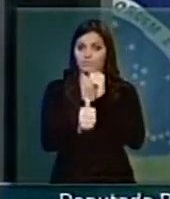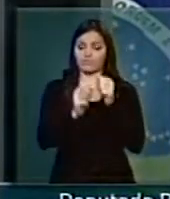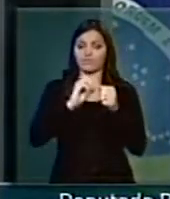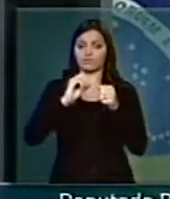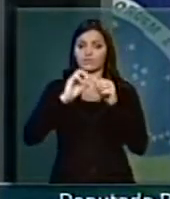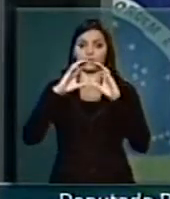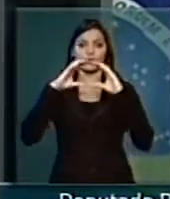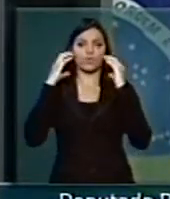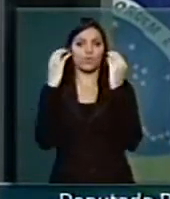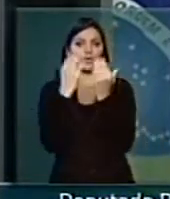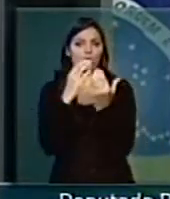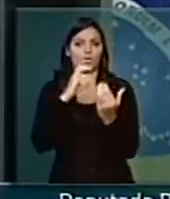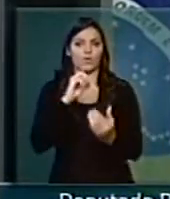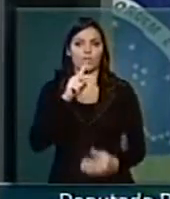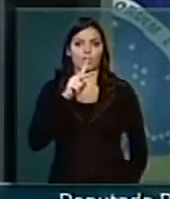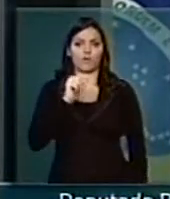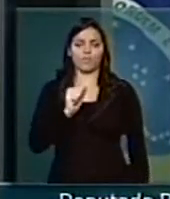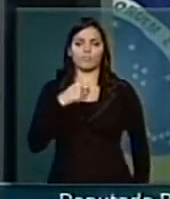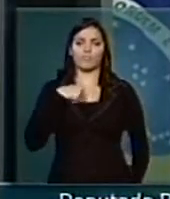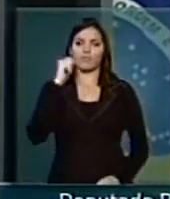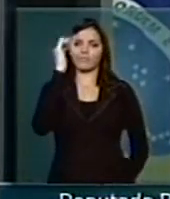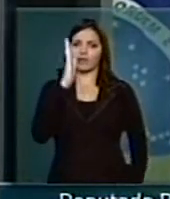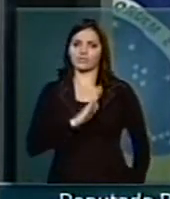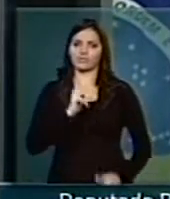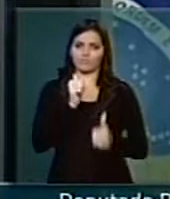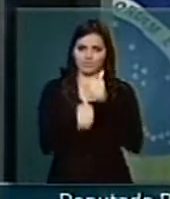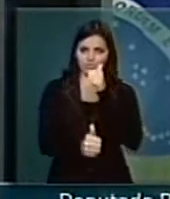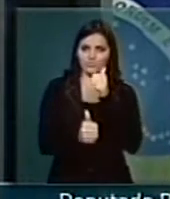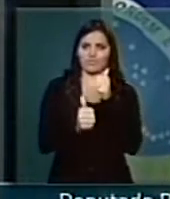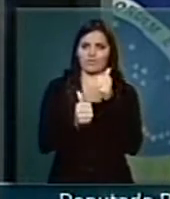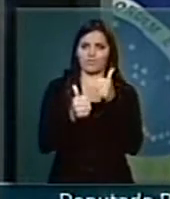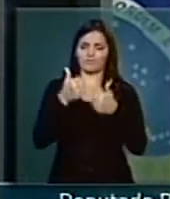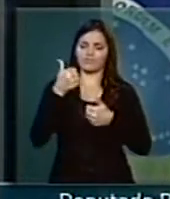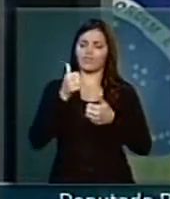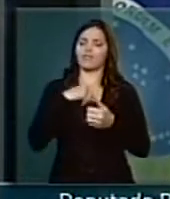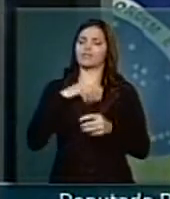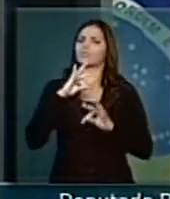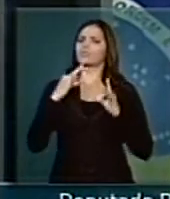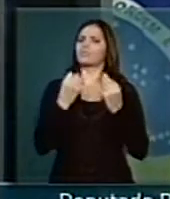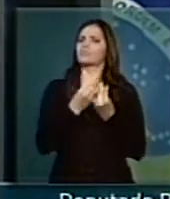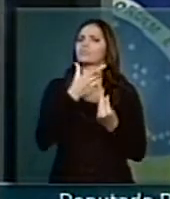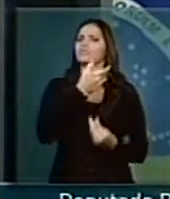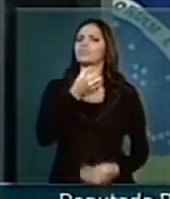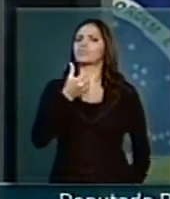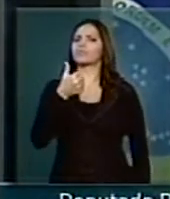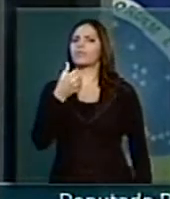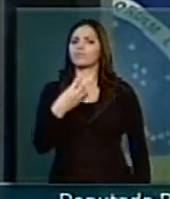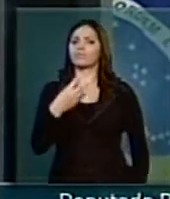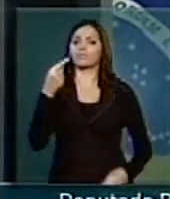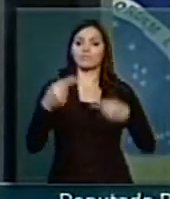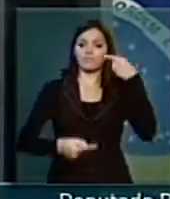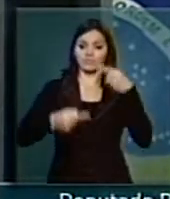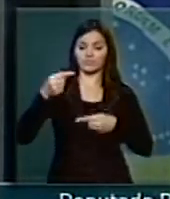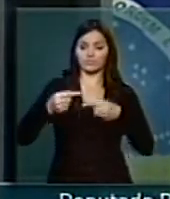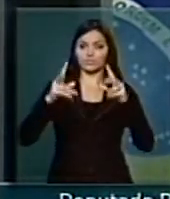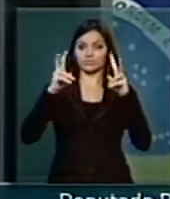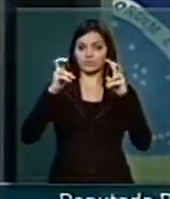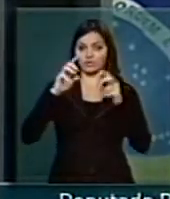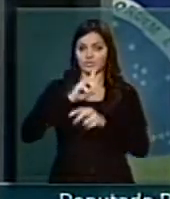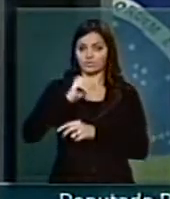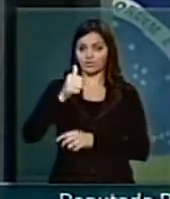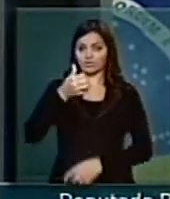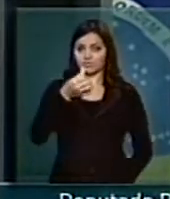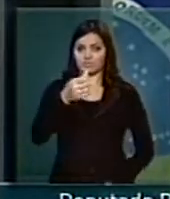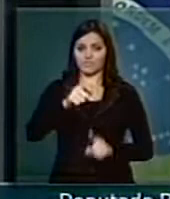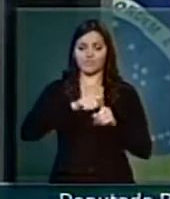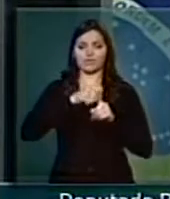da Copa do Mundo de 2014. Nós apreciaremos esse tema provavelmente no próximo dia 6, no dia